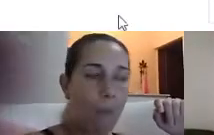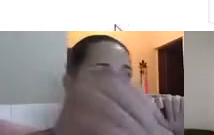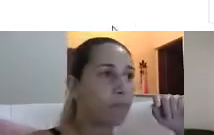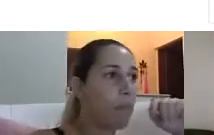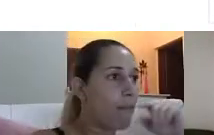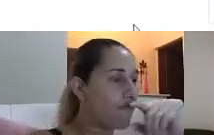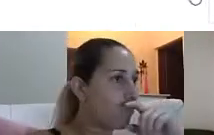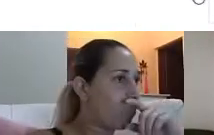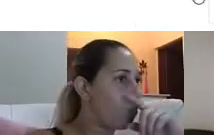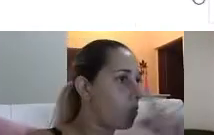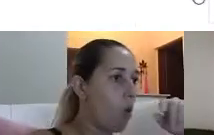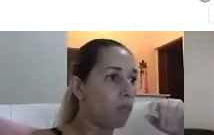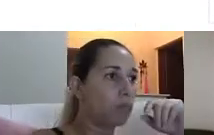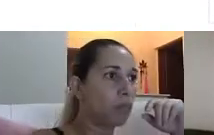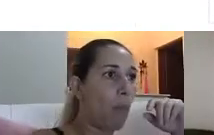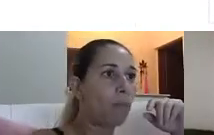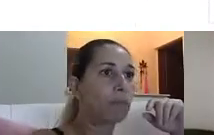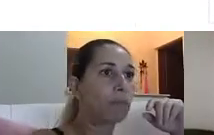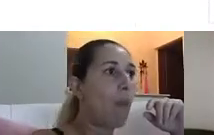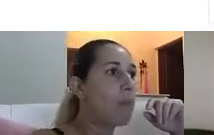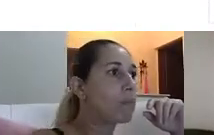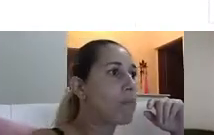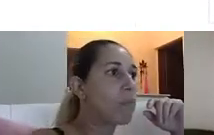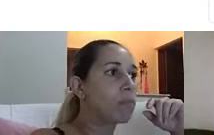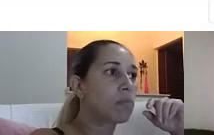hoje, tratando